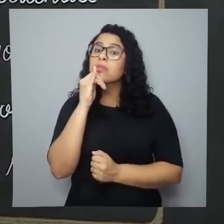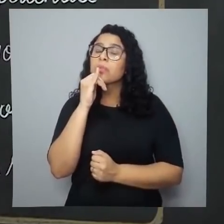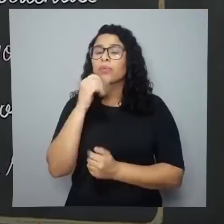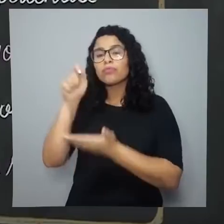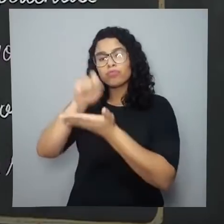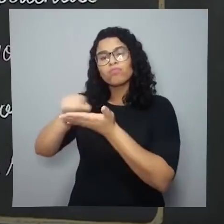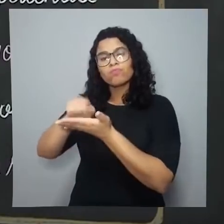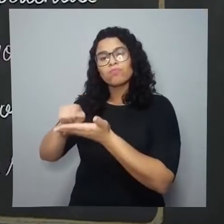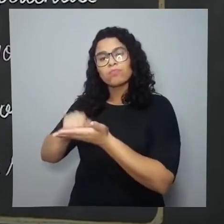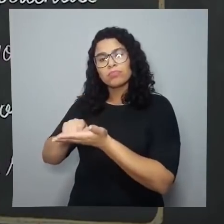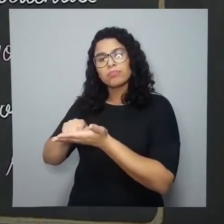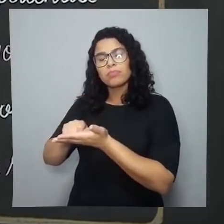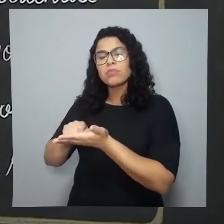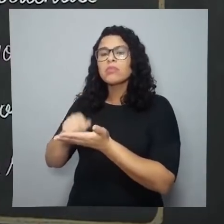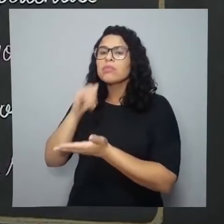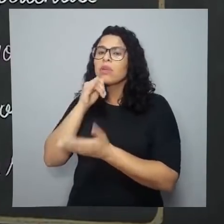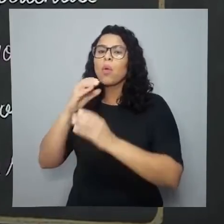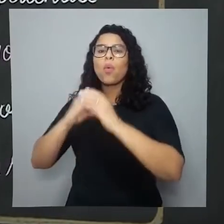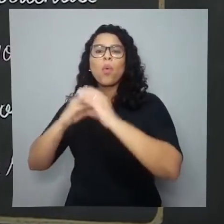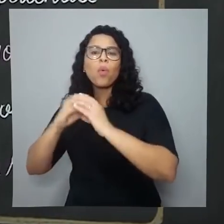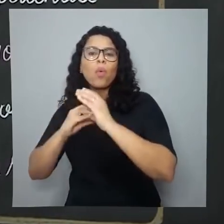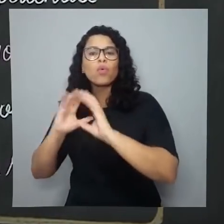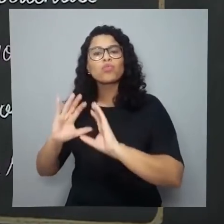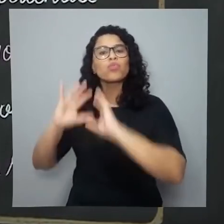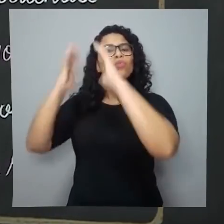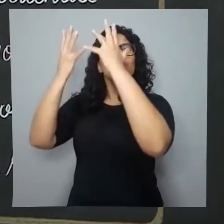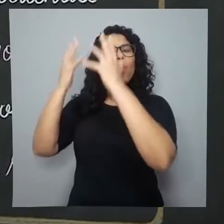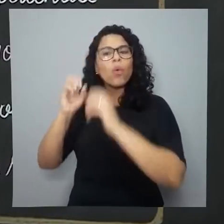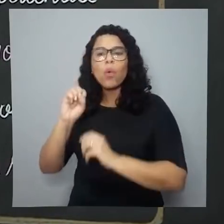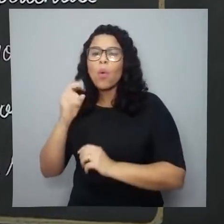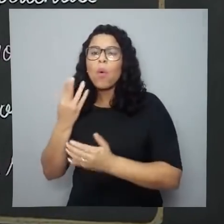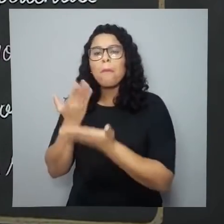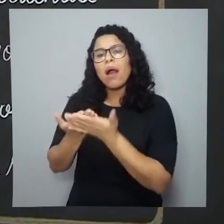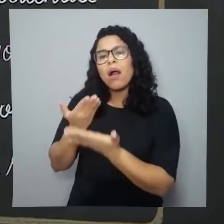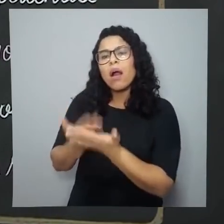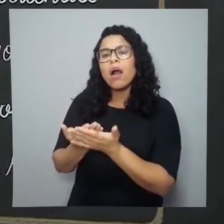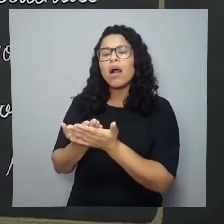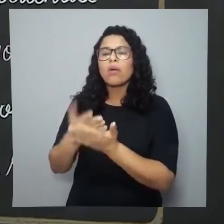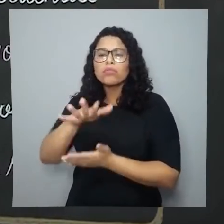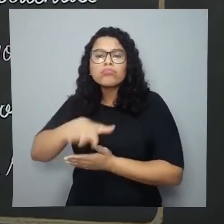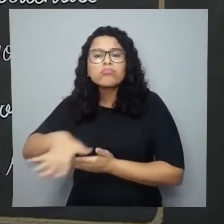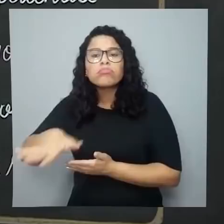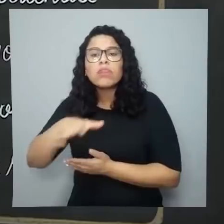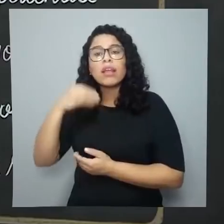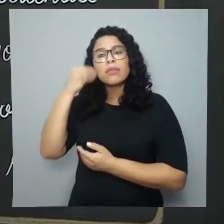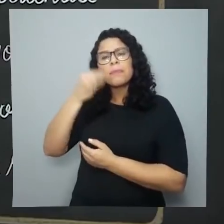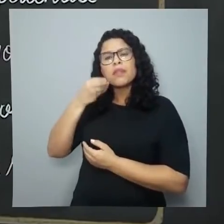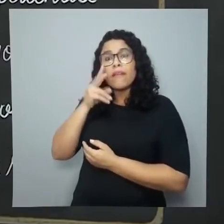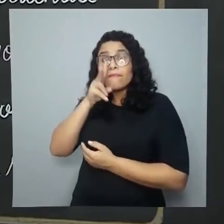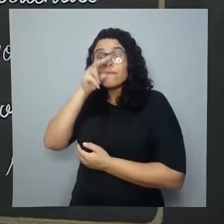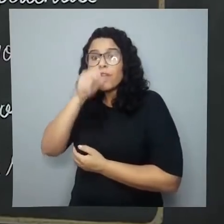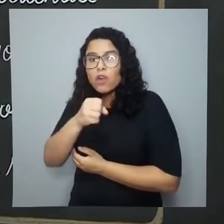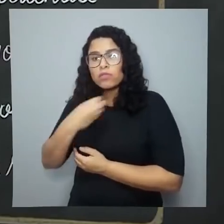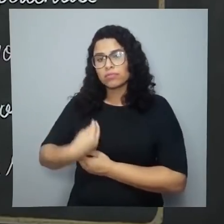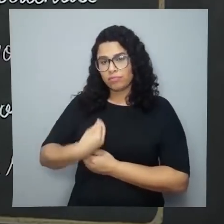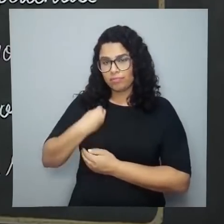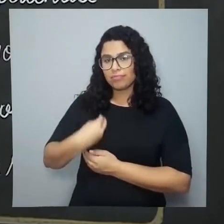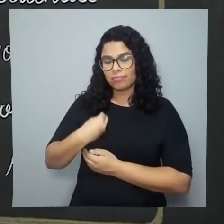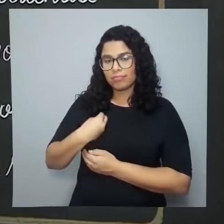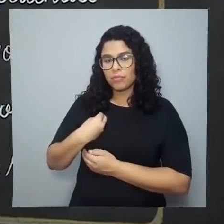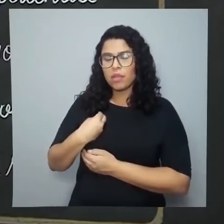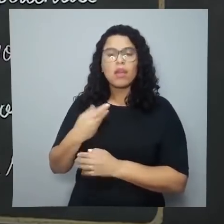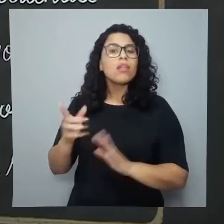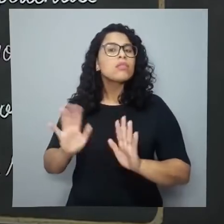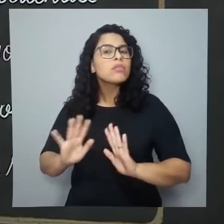um relato de um concurso, de um show, de uma aula de campo, de uma experiência muito forte que você vivenciou.